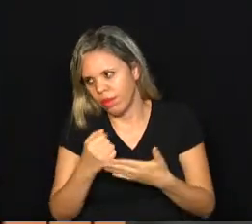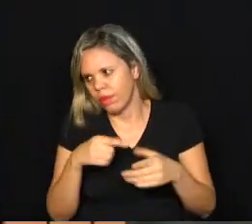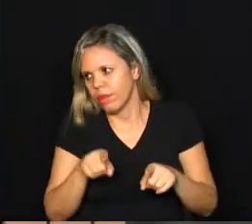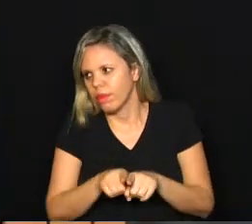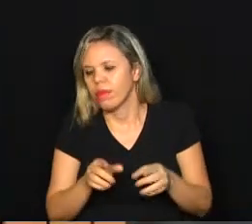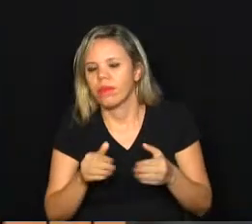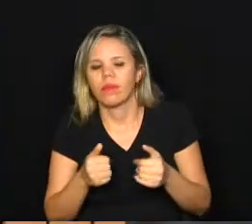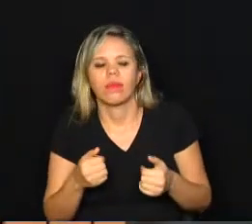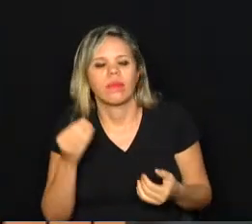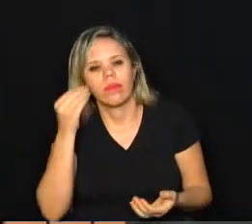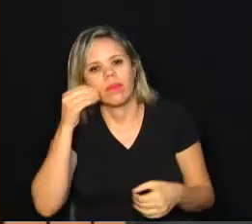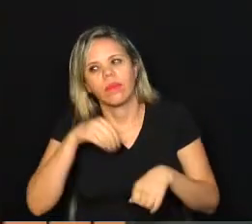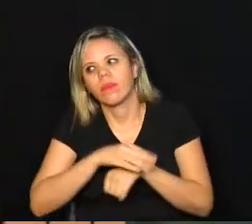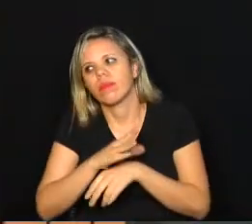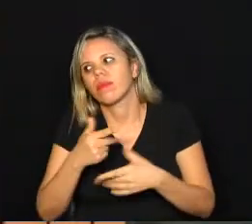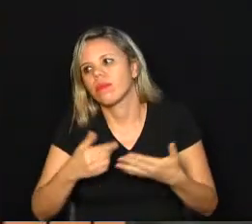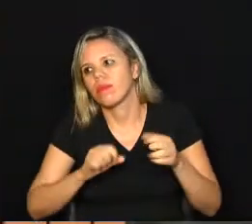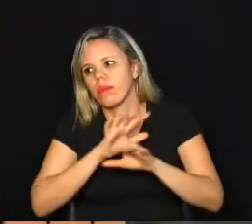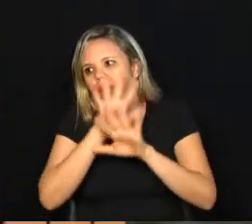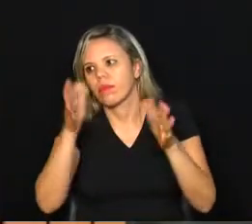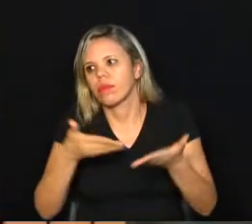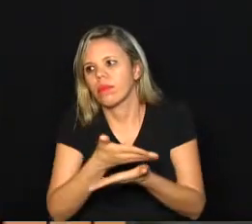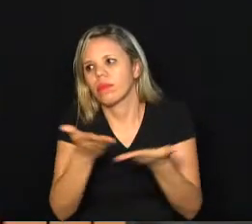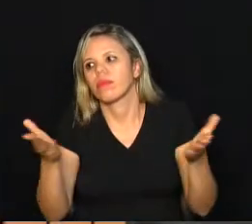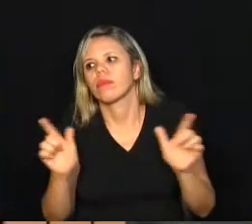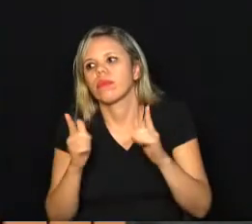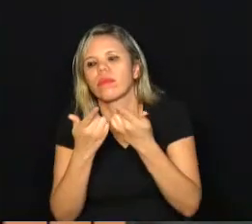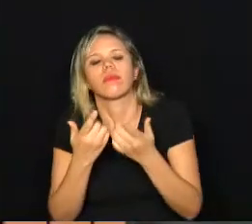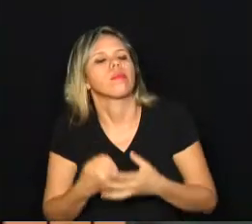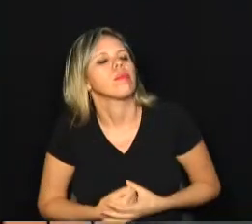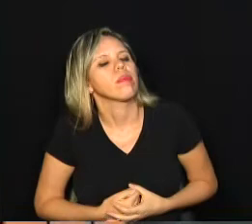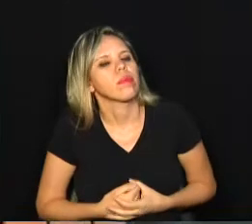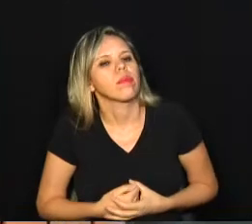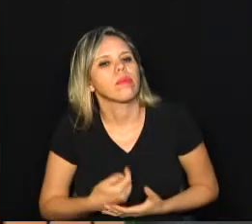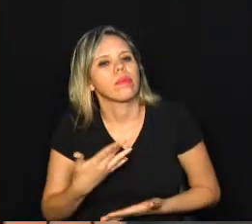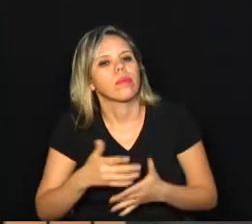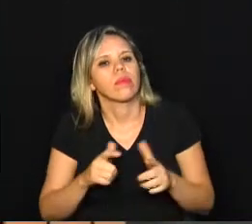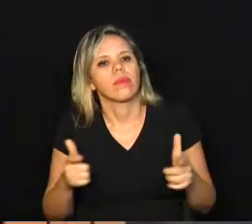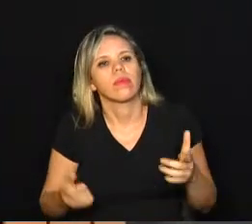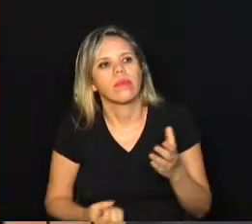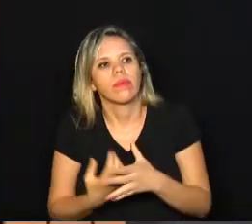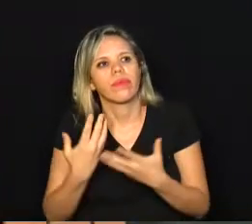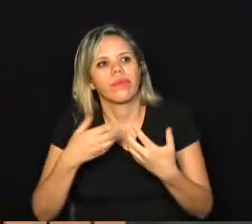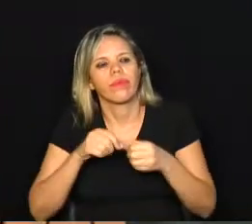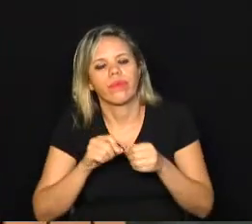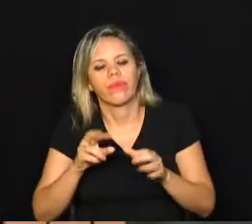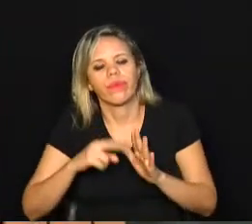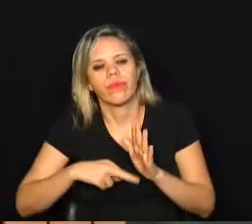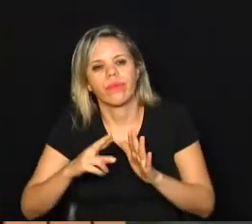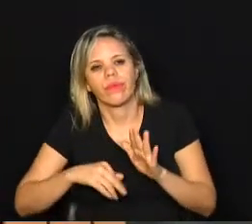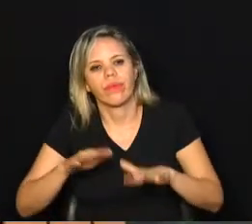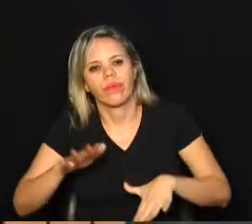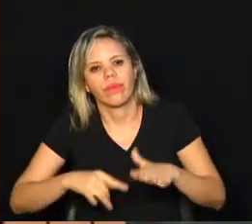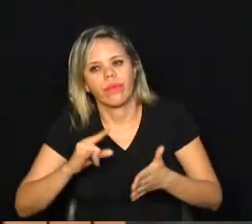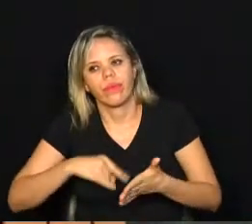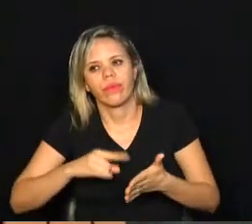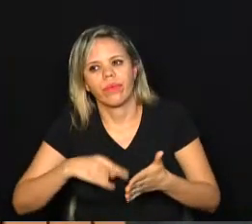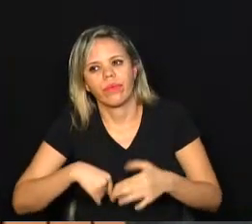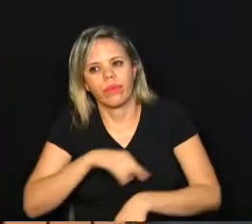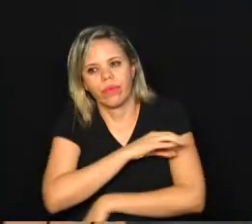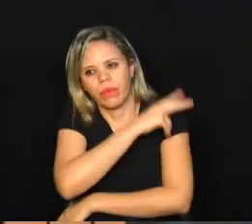e aí tenta trazer um pouco de clareza aí para vocês nos grupos. E aí as demandas maiores a gente faz requerimentos às vezes para o Poder